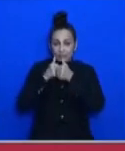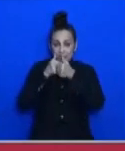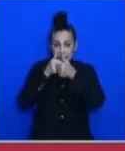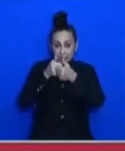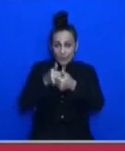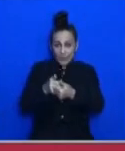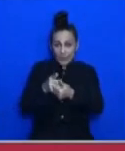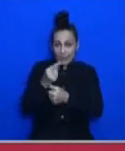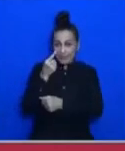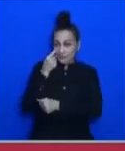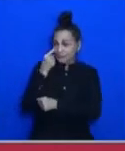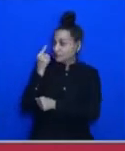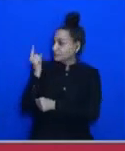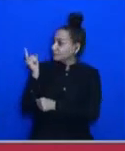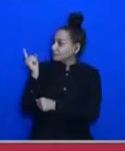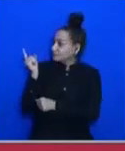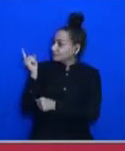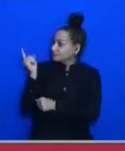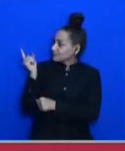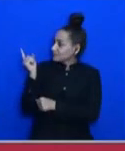acompanhar